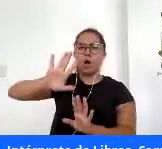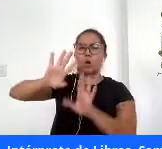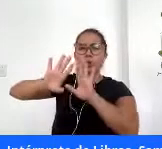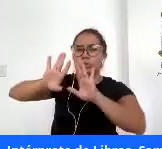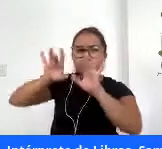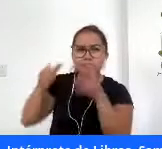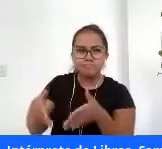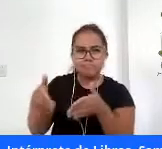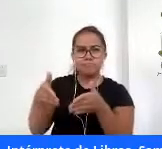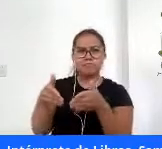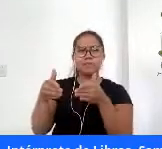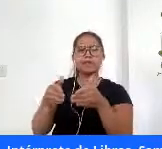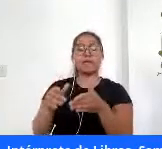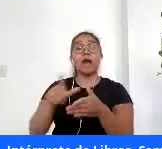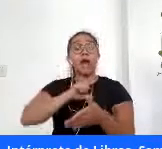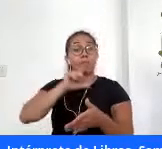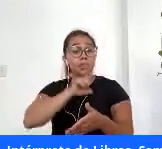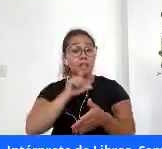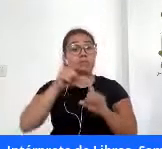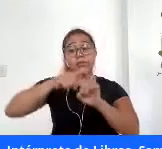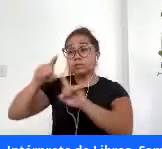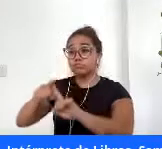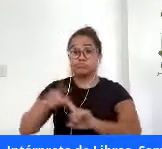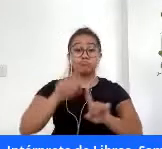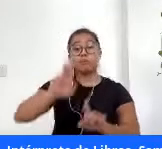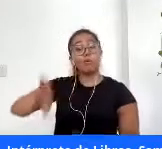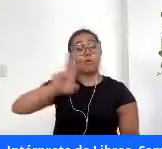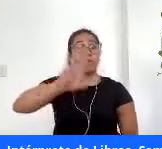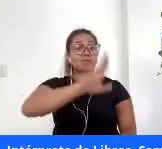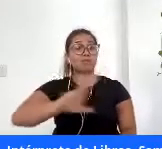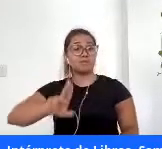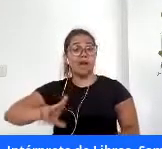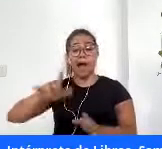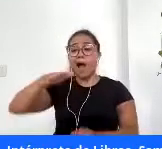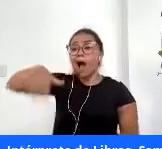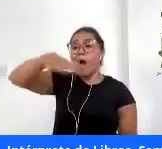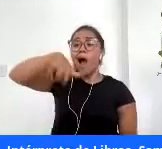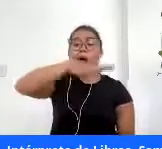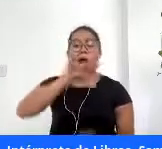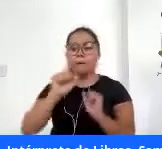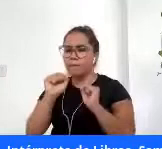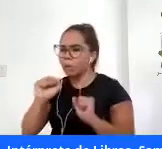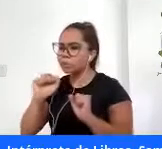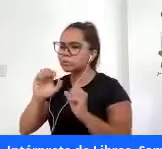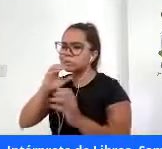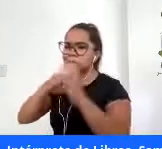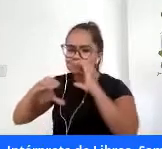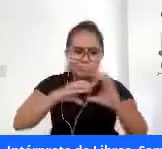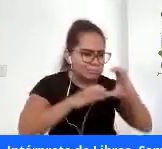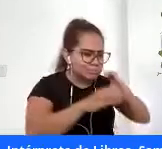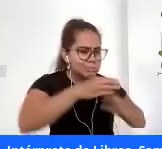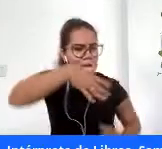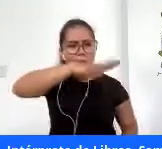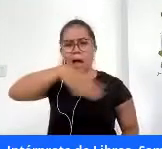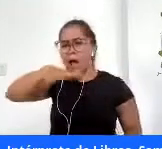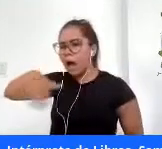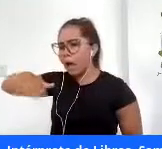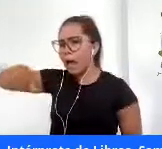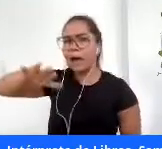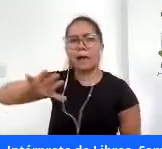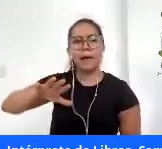específicas, com funções em que essas áreas podem se comunicar com outras áreas justamente para